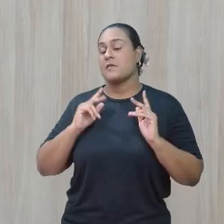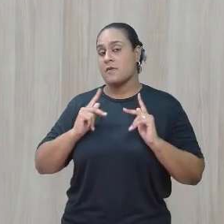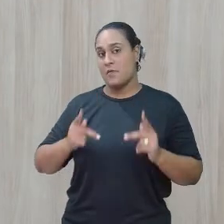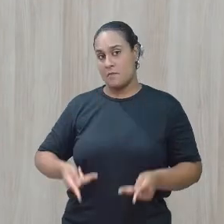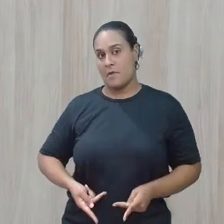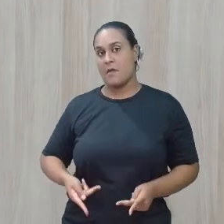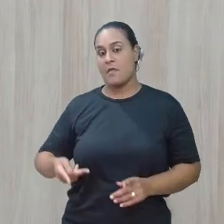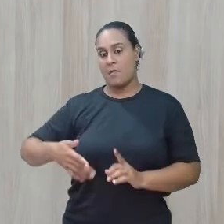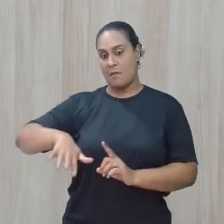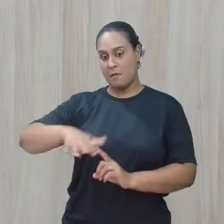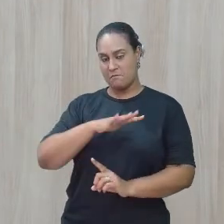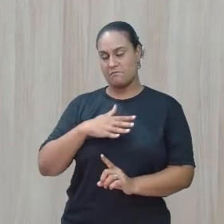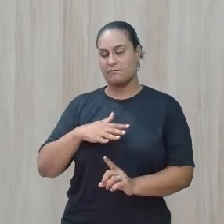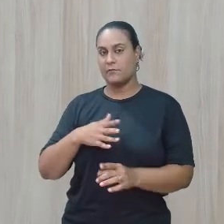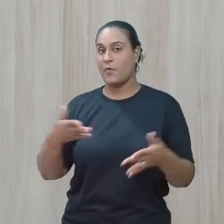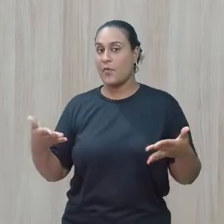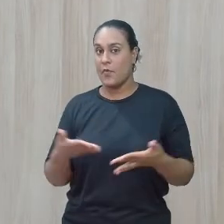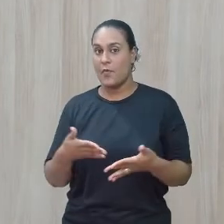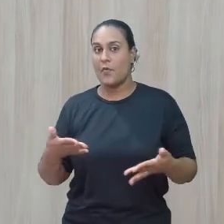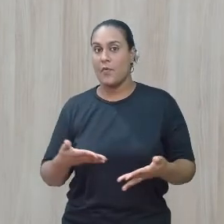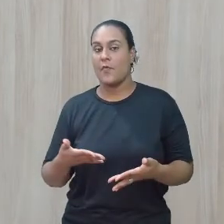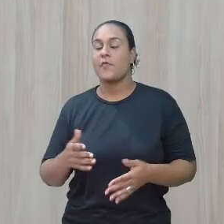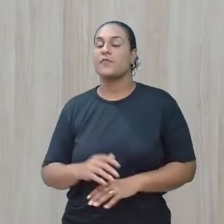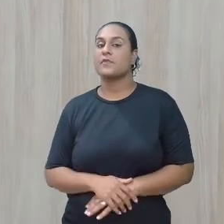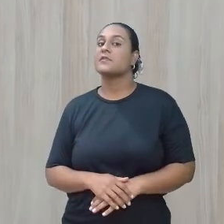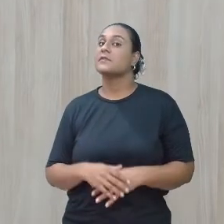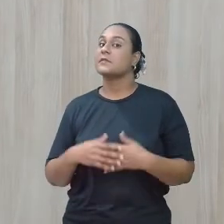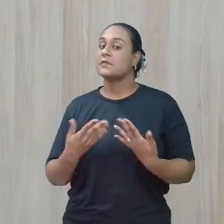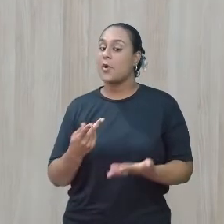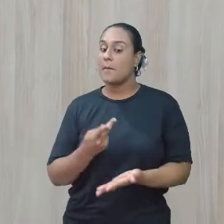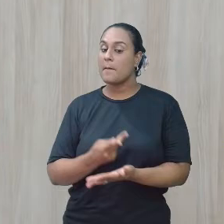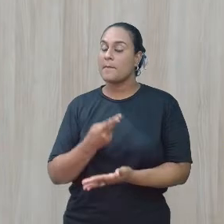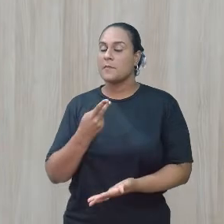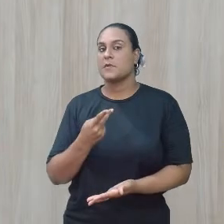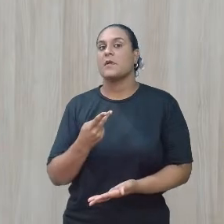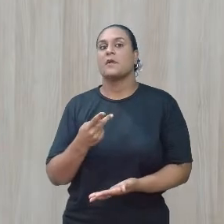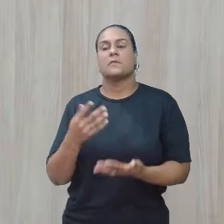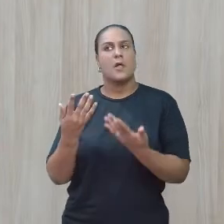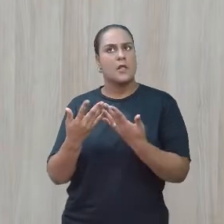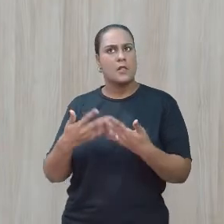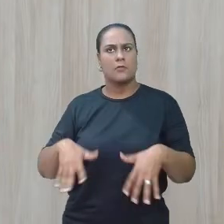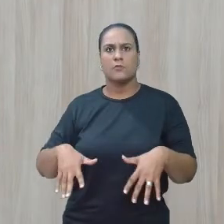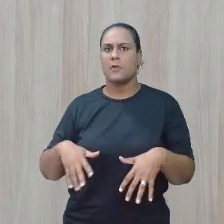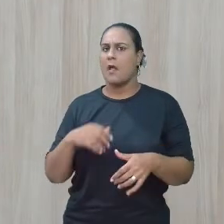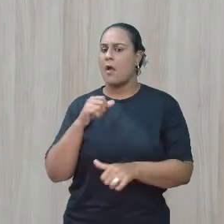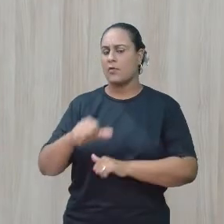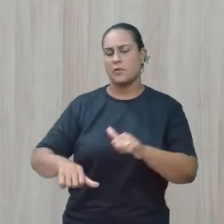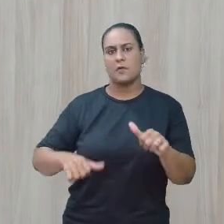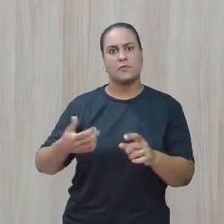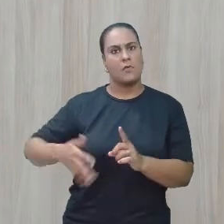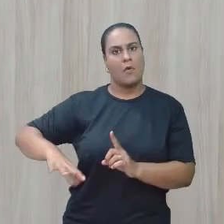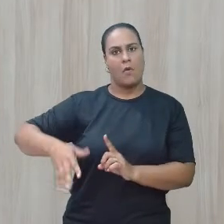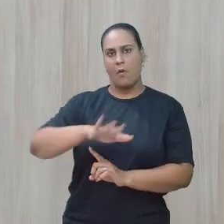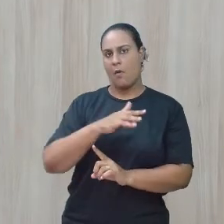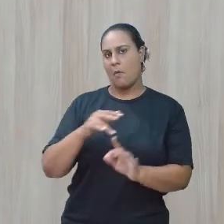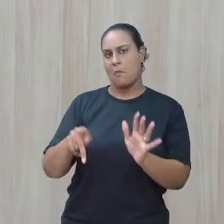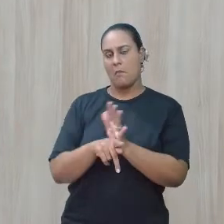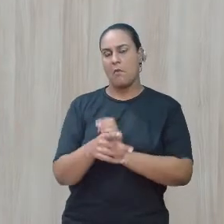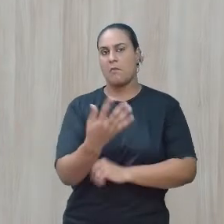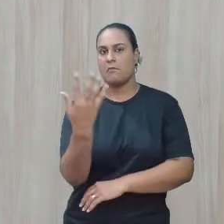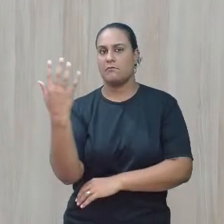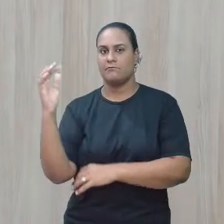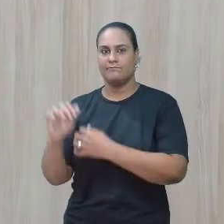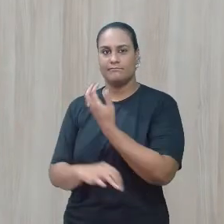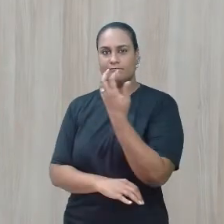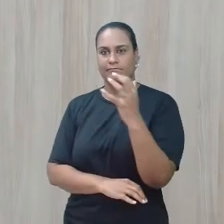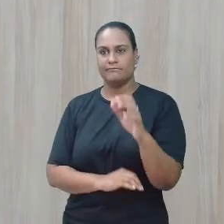meio ambiente. Hoje a gente está falando de fenômenos que são propriamente, né, alterações do meio ambiente e da natureza,